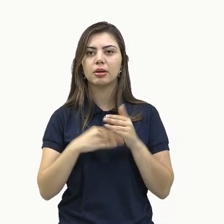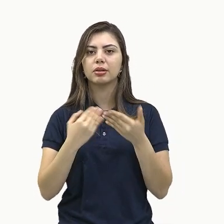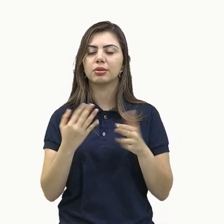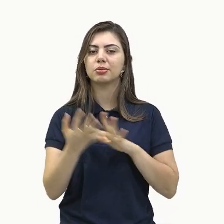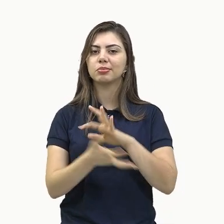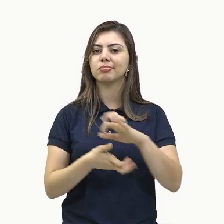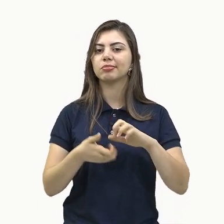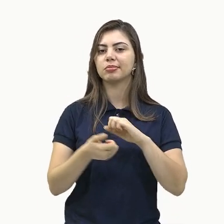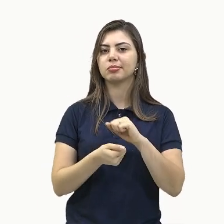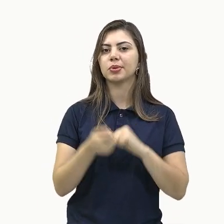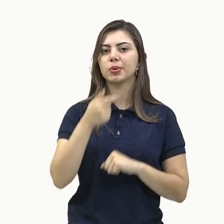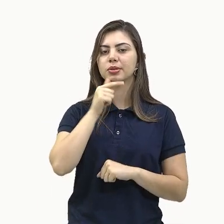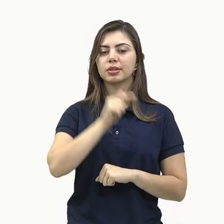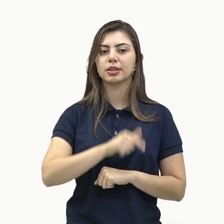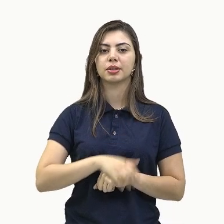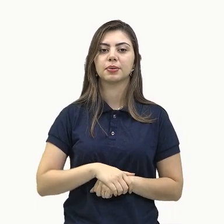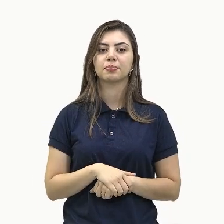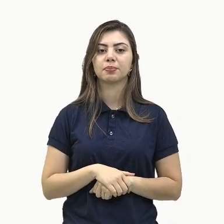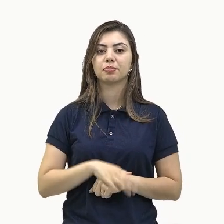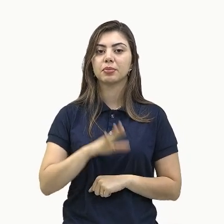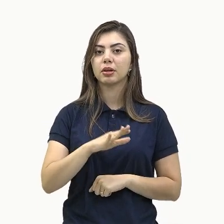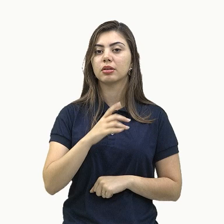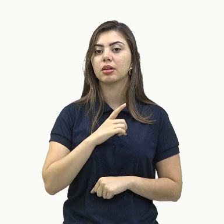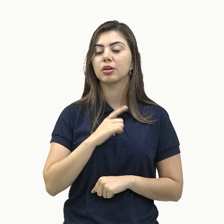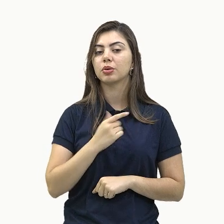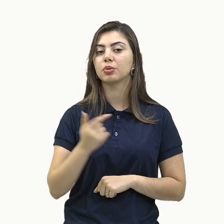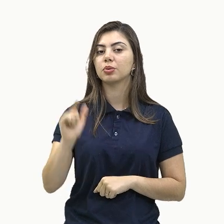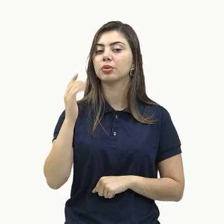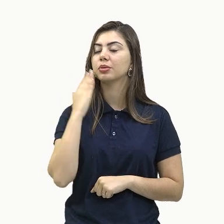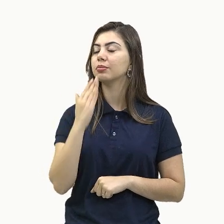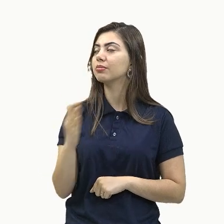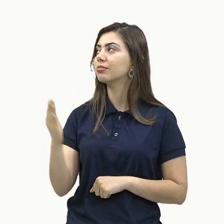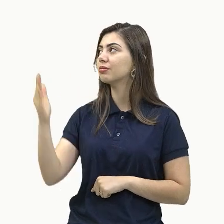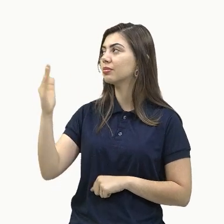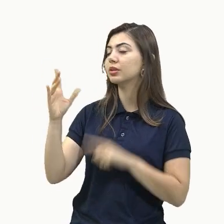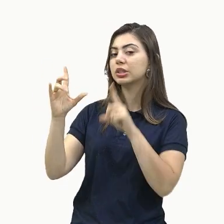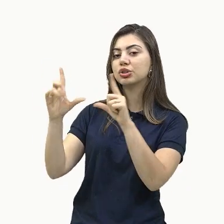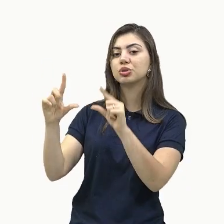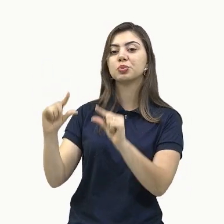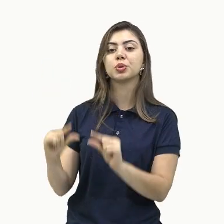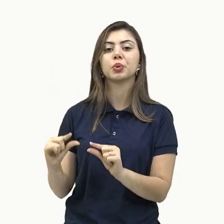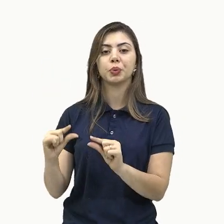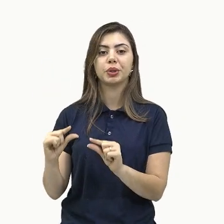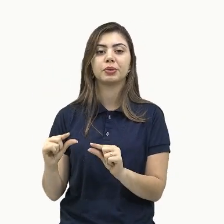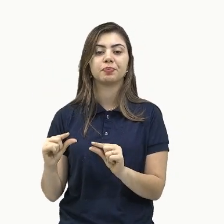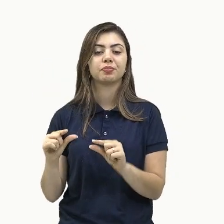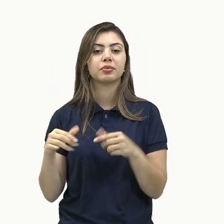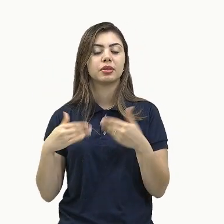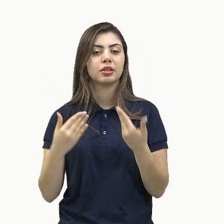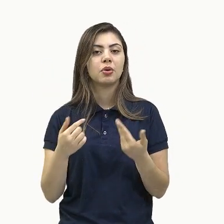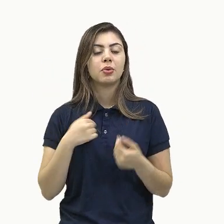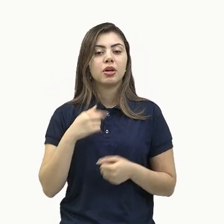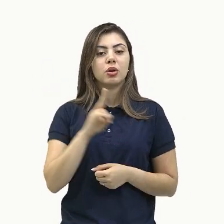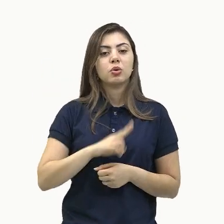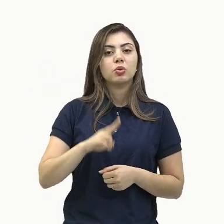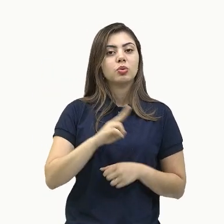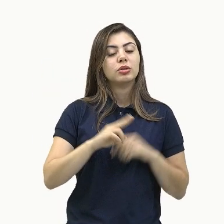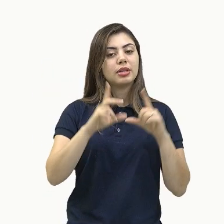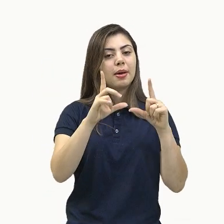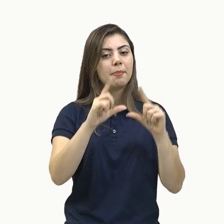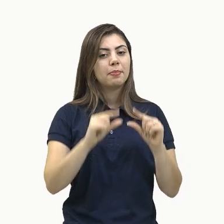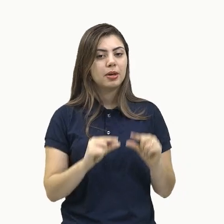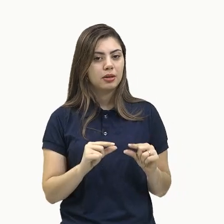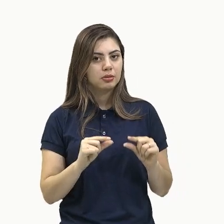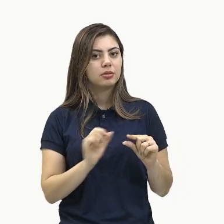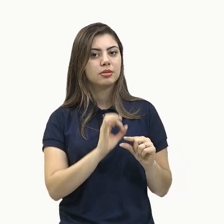sustentabilidade. No segundo R, o R de reduzir, o que a gente vai fazer? Consumir menos e evitar o